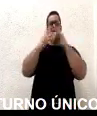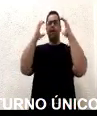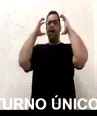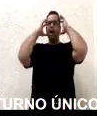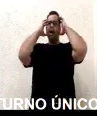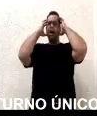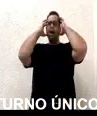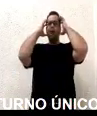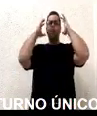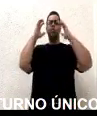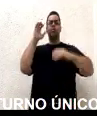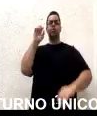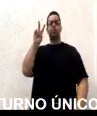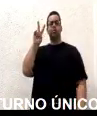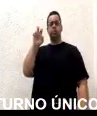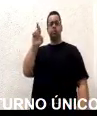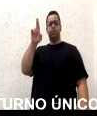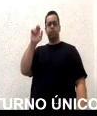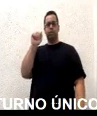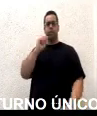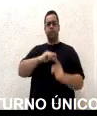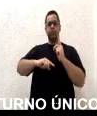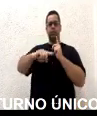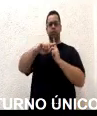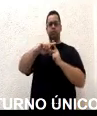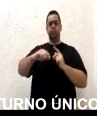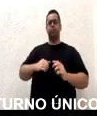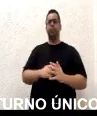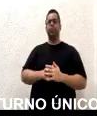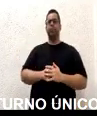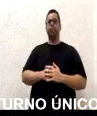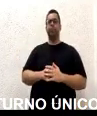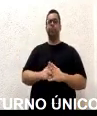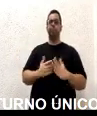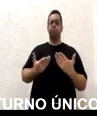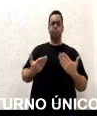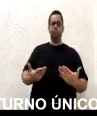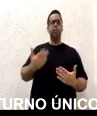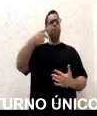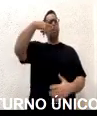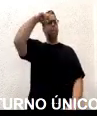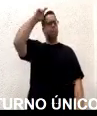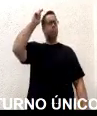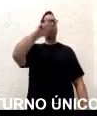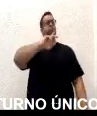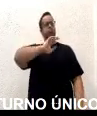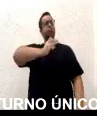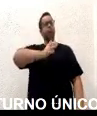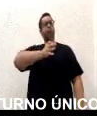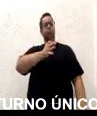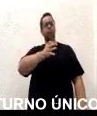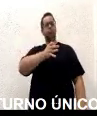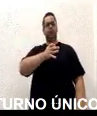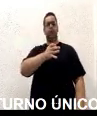Cruz, nobres colegas. Realmente, vereador Paulo,